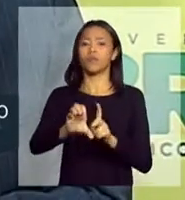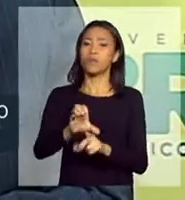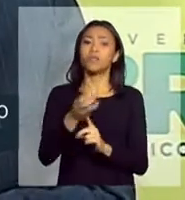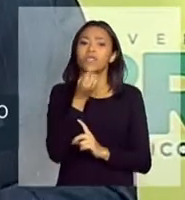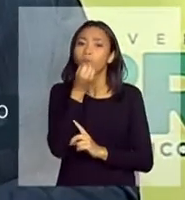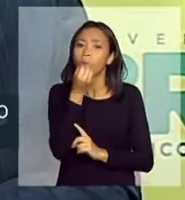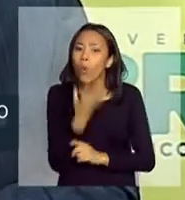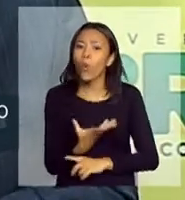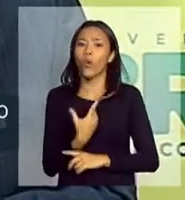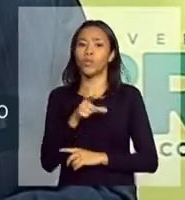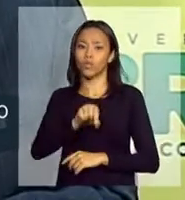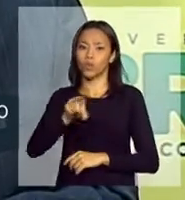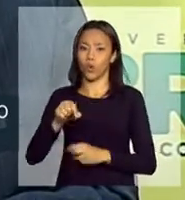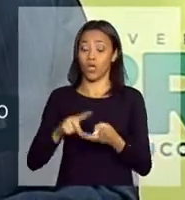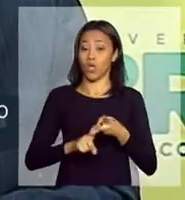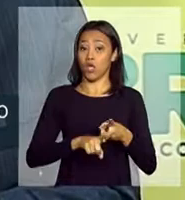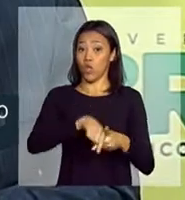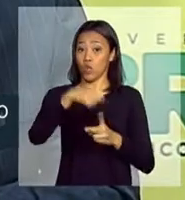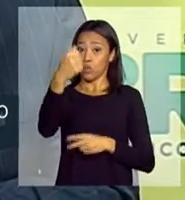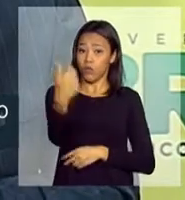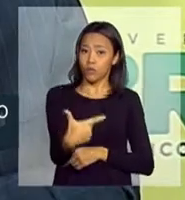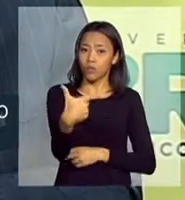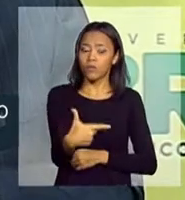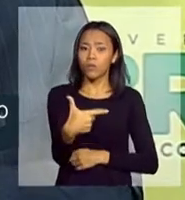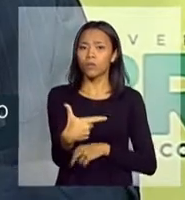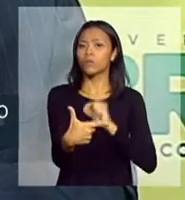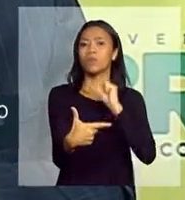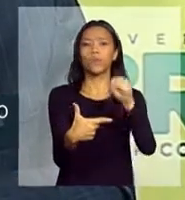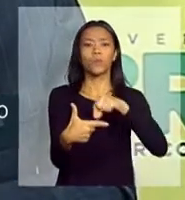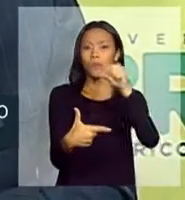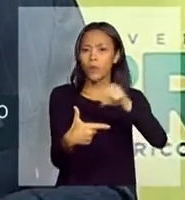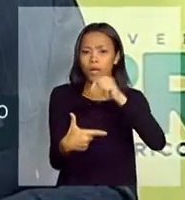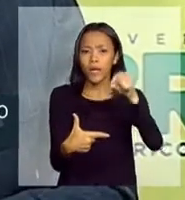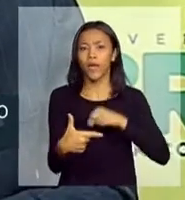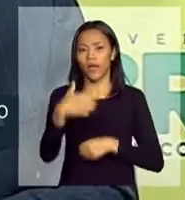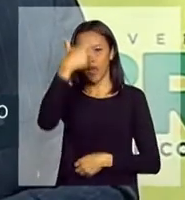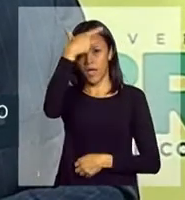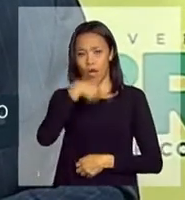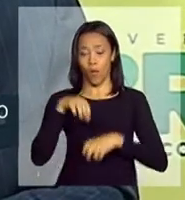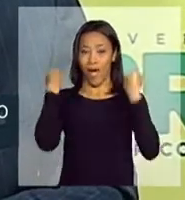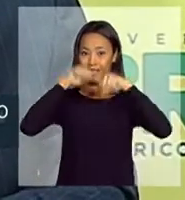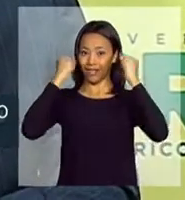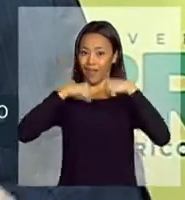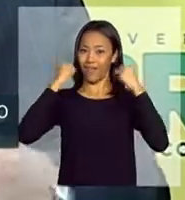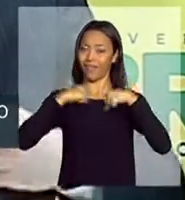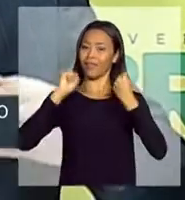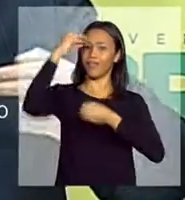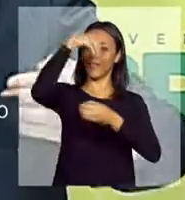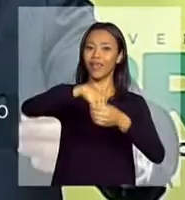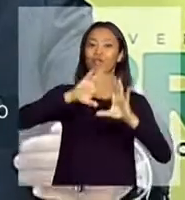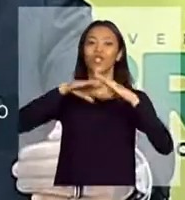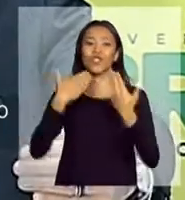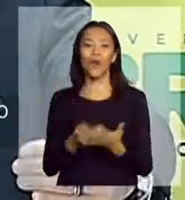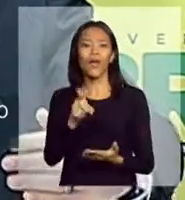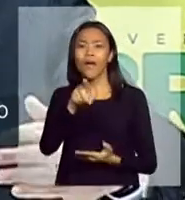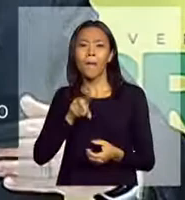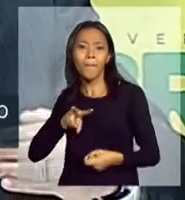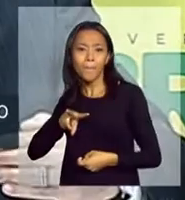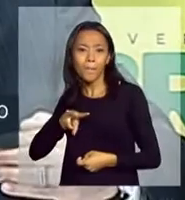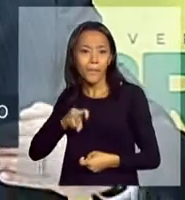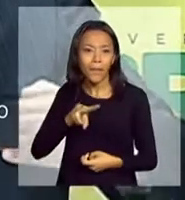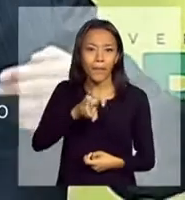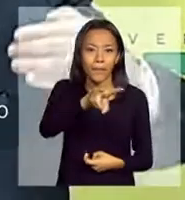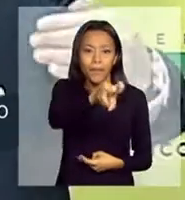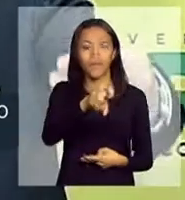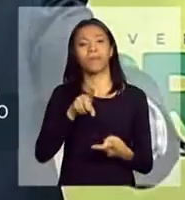uma boa escolha o segundo o nosso é o atleta na escola que aquela prova de corrida à